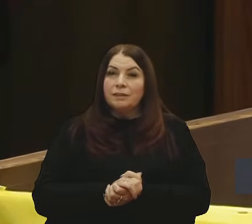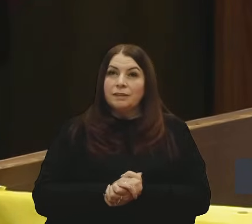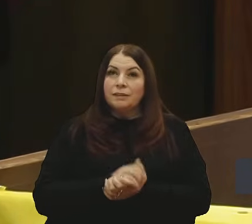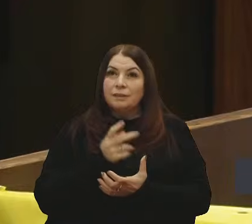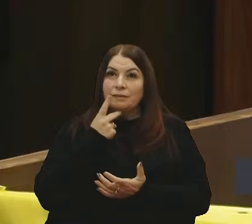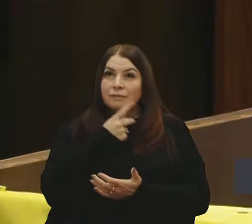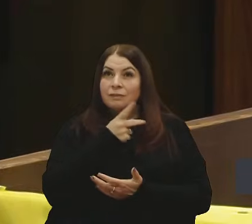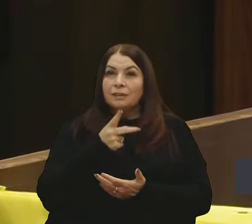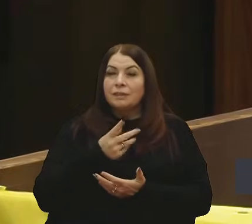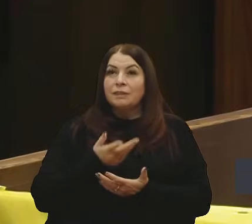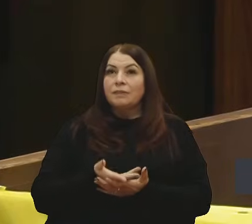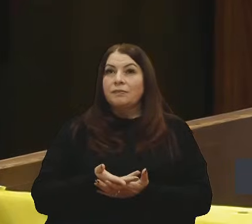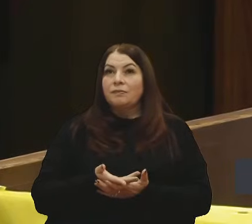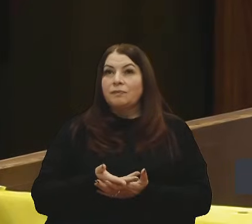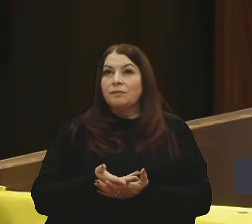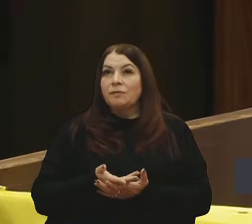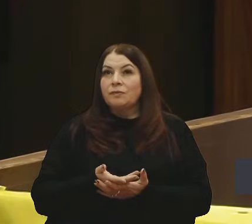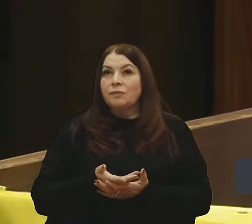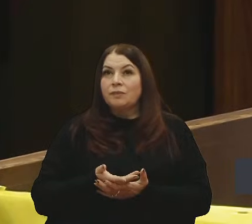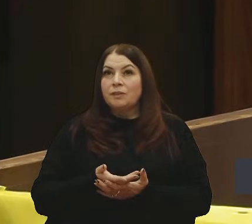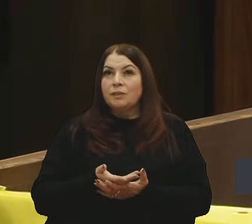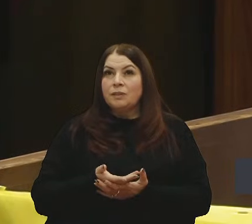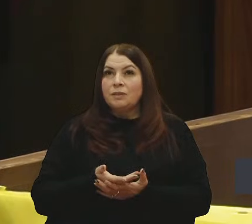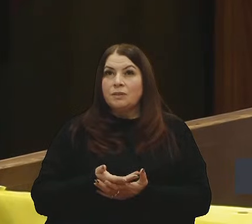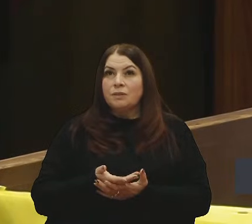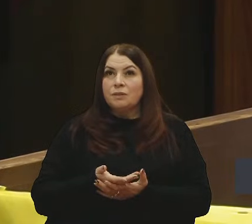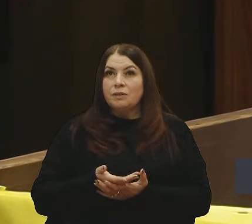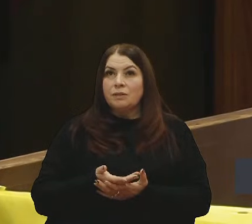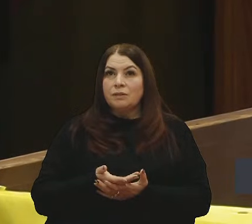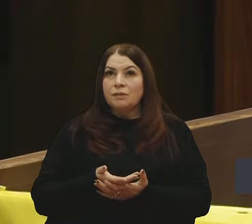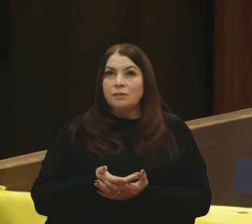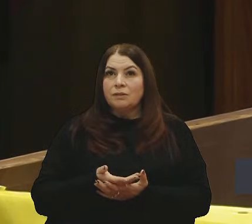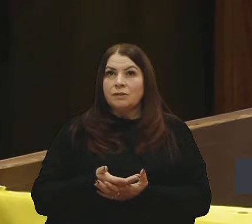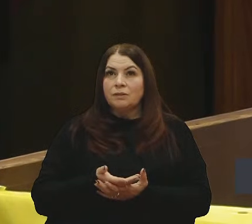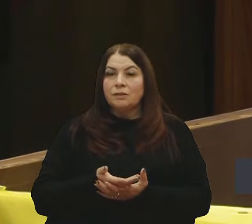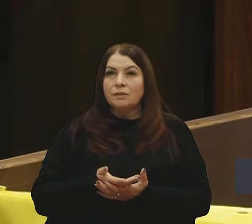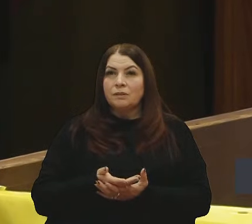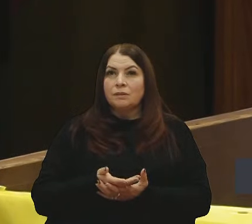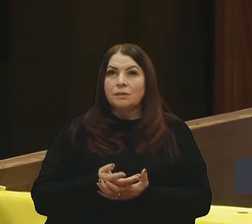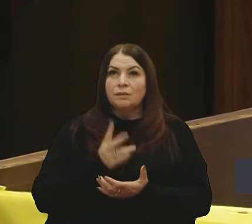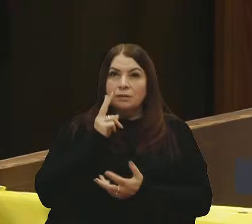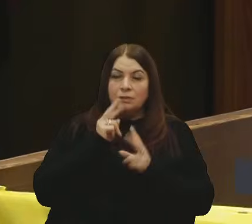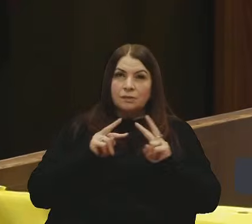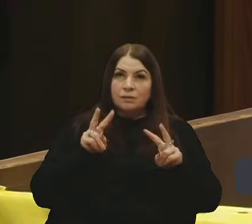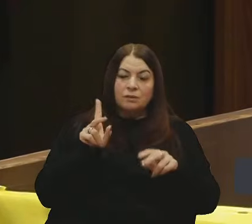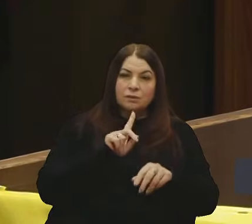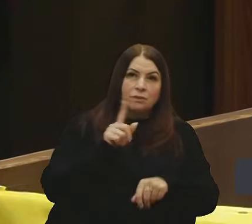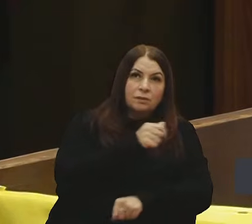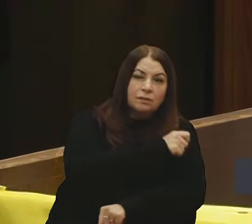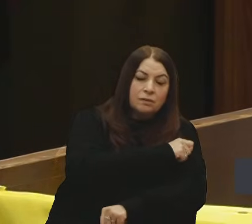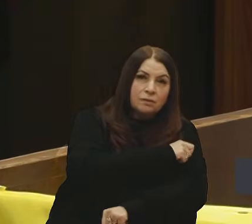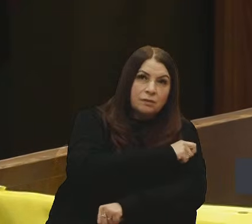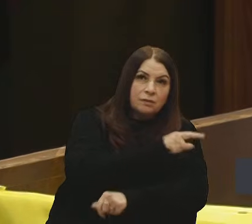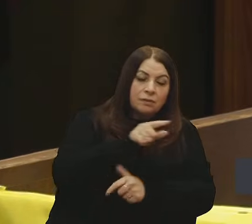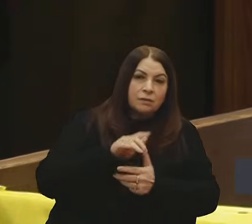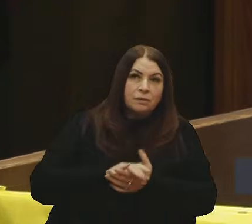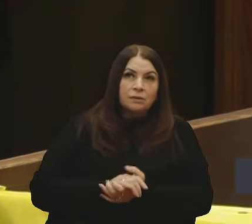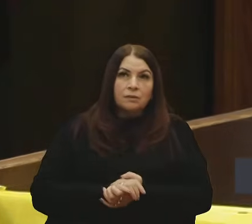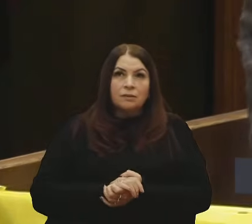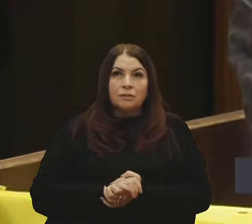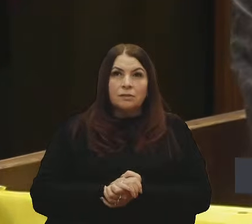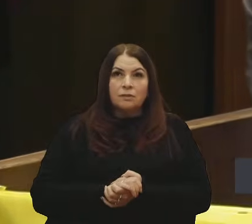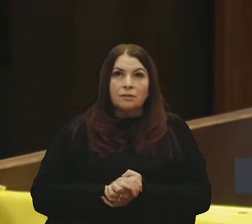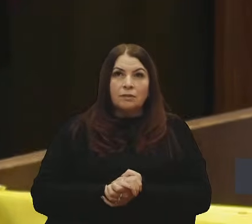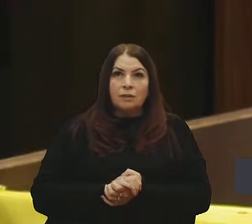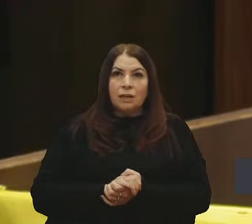dizer, basicamente uma visão aqui. Aqui não vejo nenhum estudante, eu